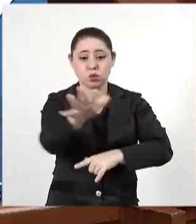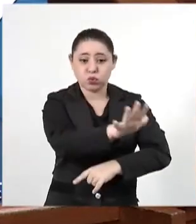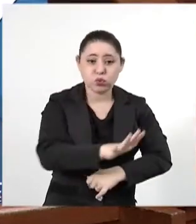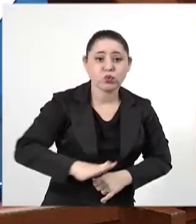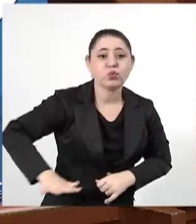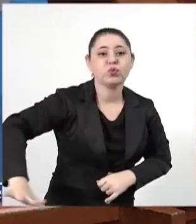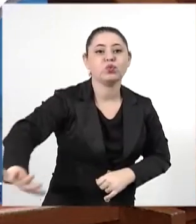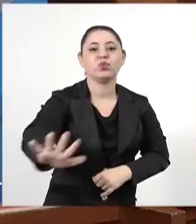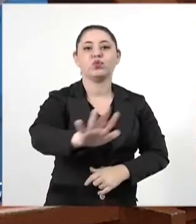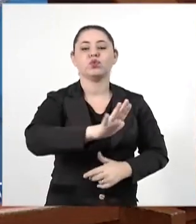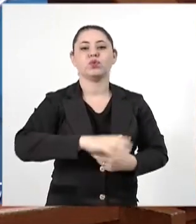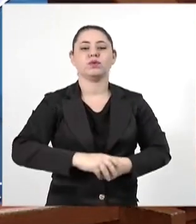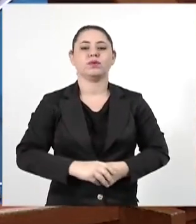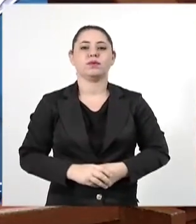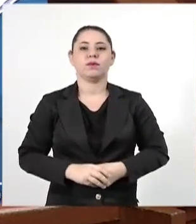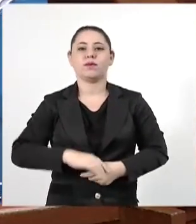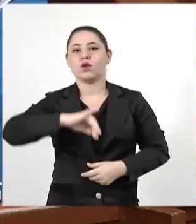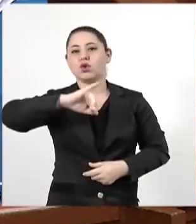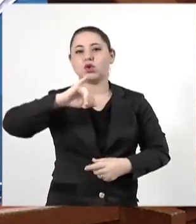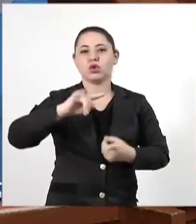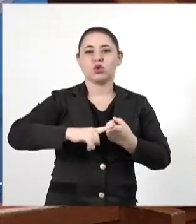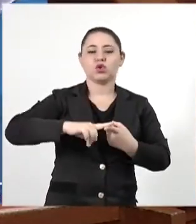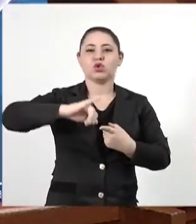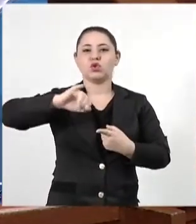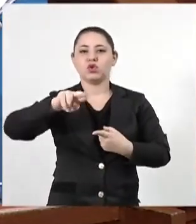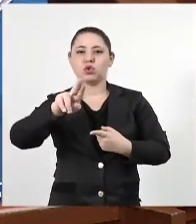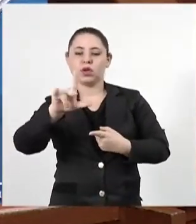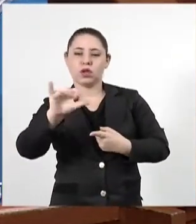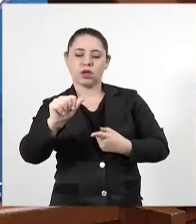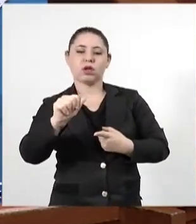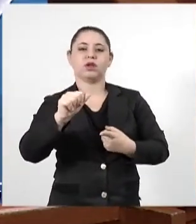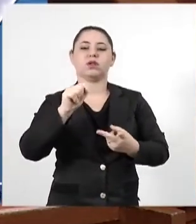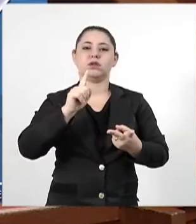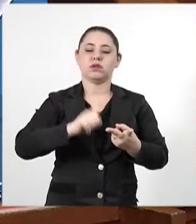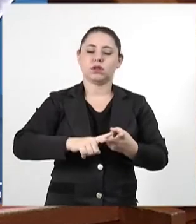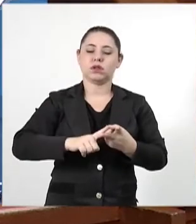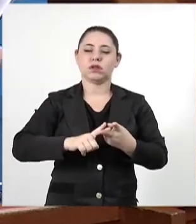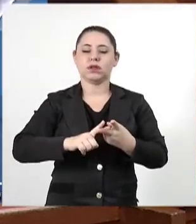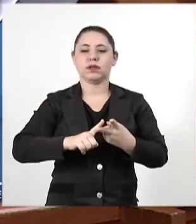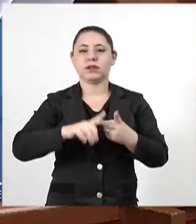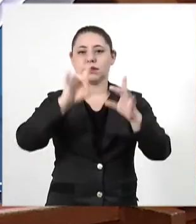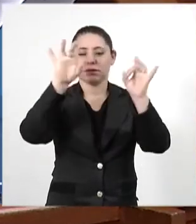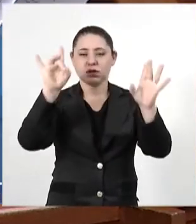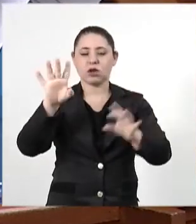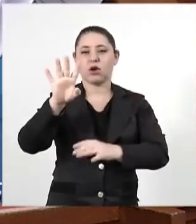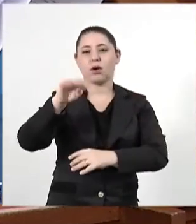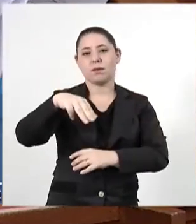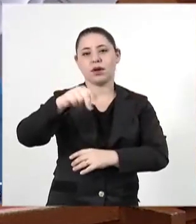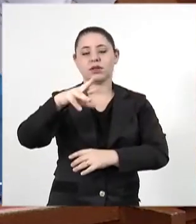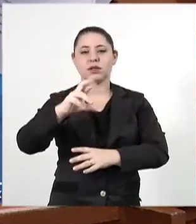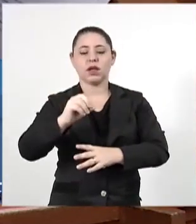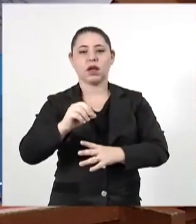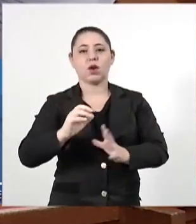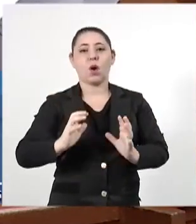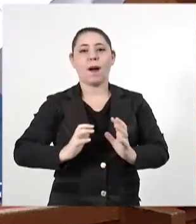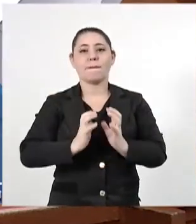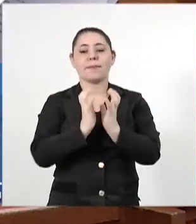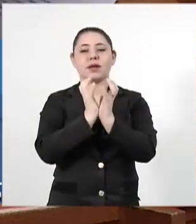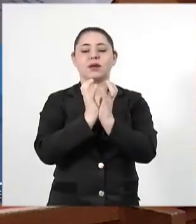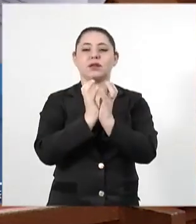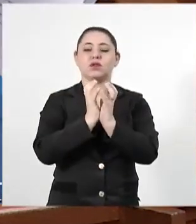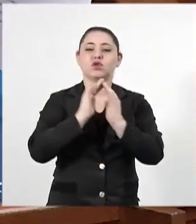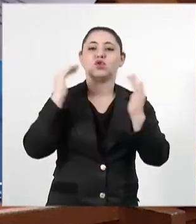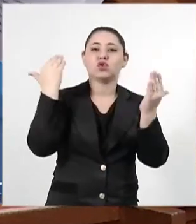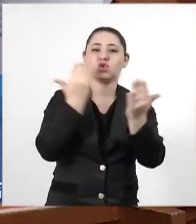inteiro, aqui eu tenho Juliano Varela, Associação de Educação Especial Marcelo Takahashi, a PAI de Iguatemi,